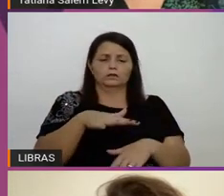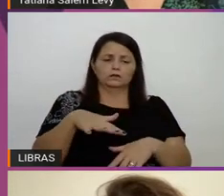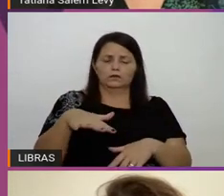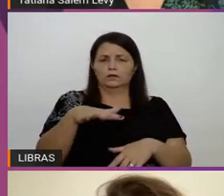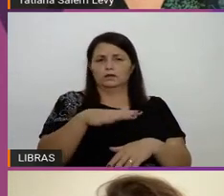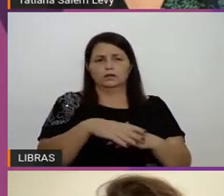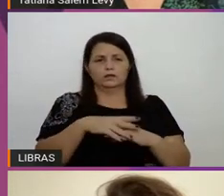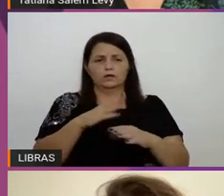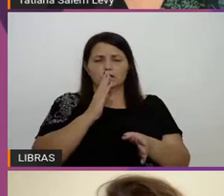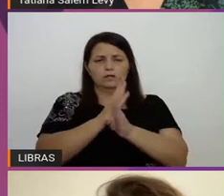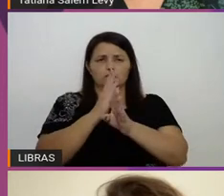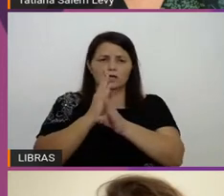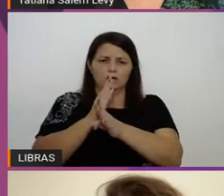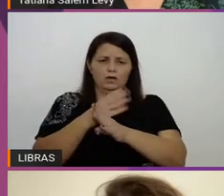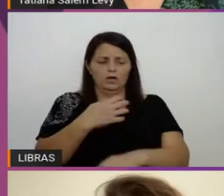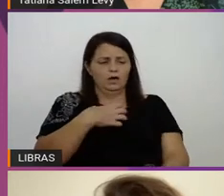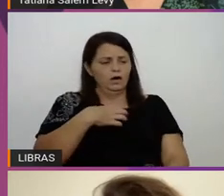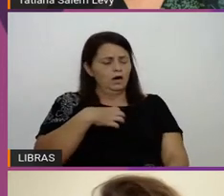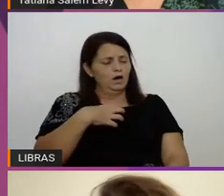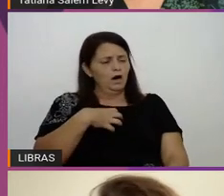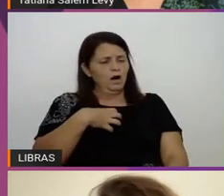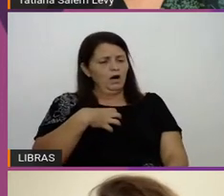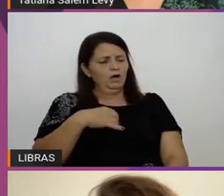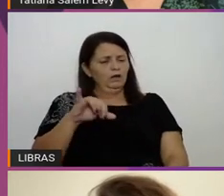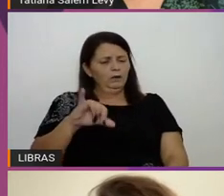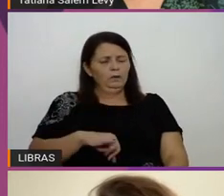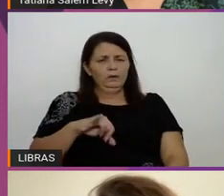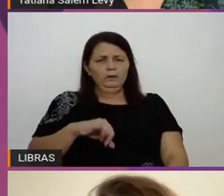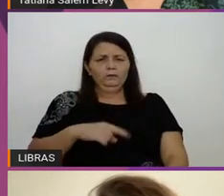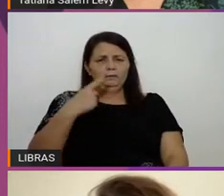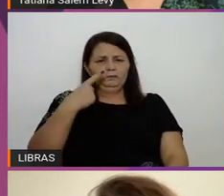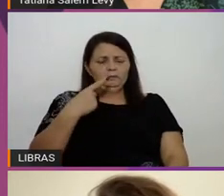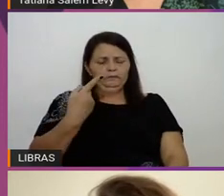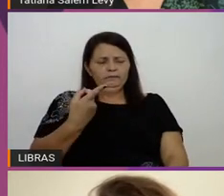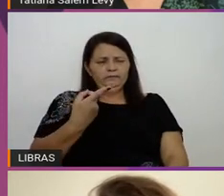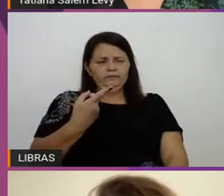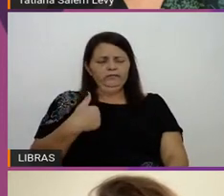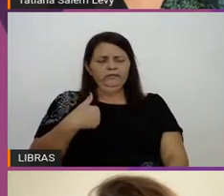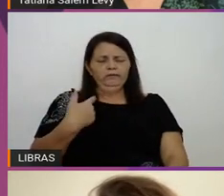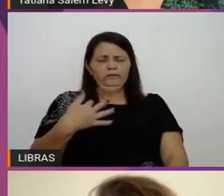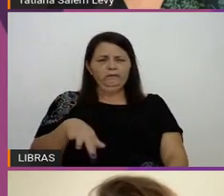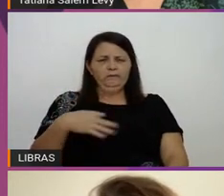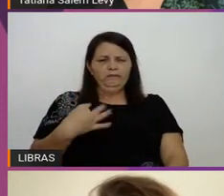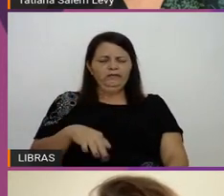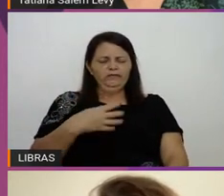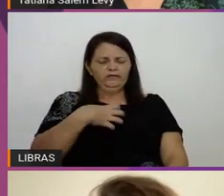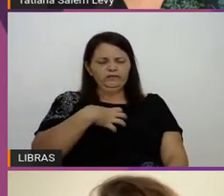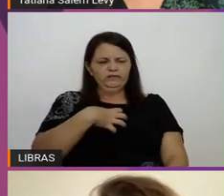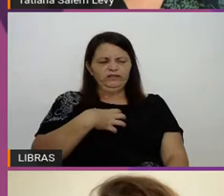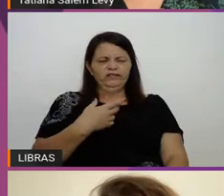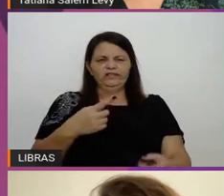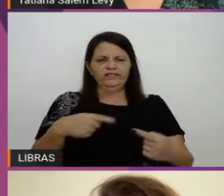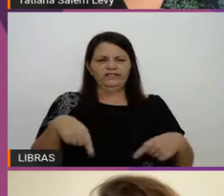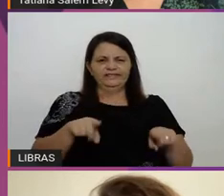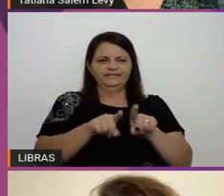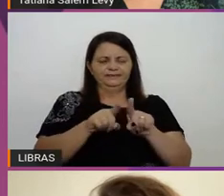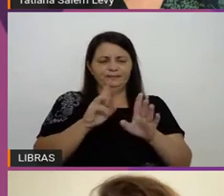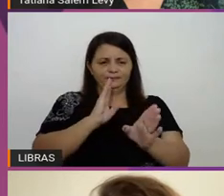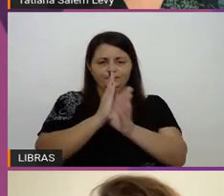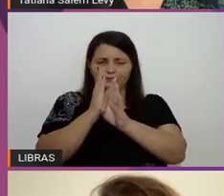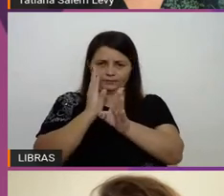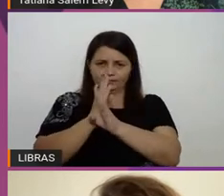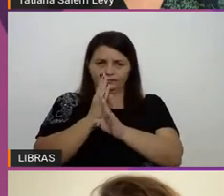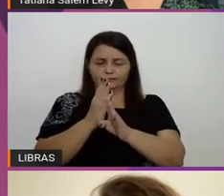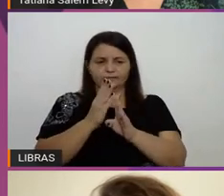e ela descobre duas maneiras de enfrentar a dor que ela tinha que era uma foi a descoberta